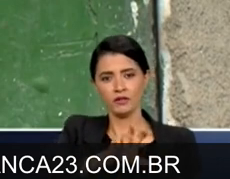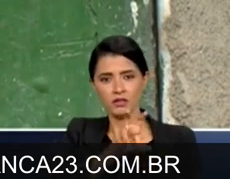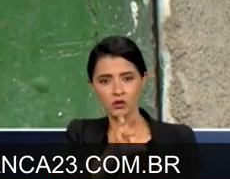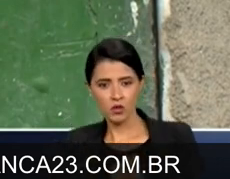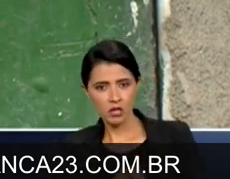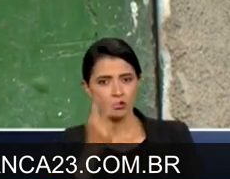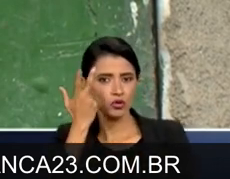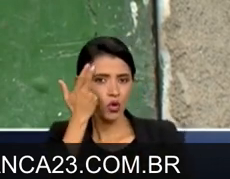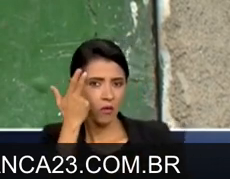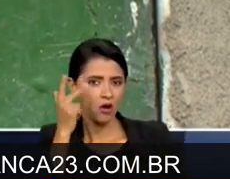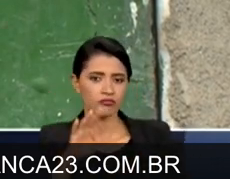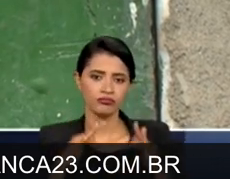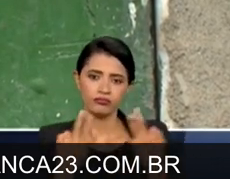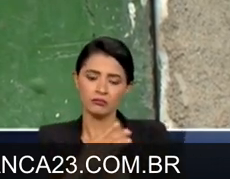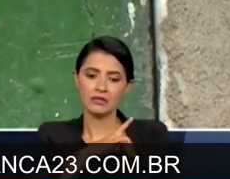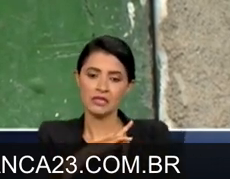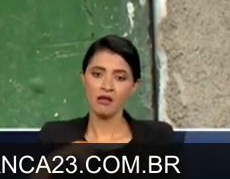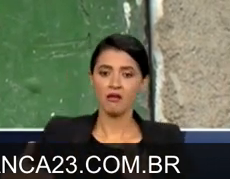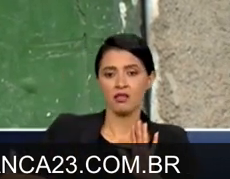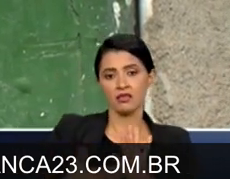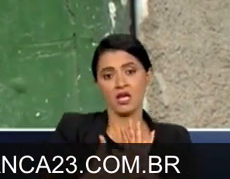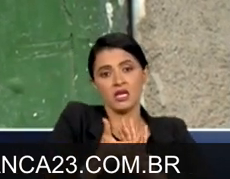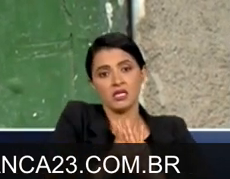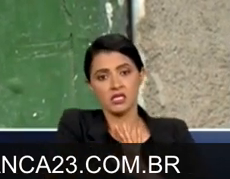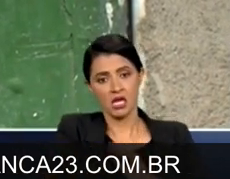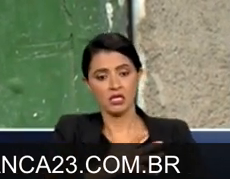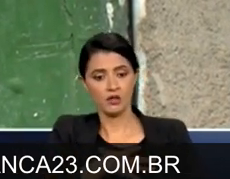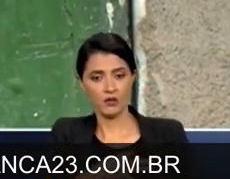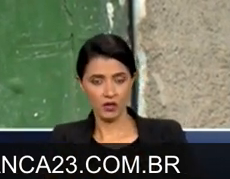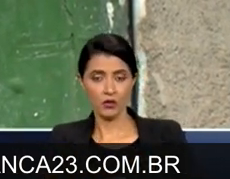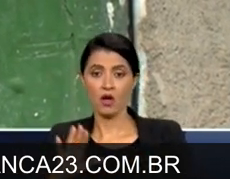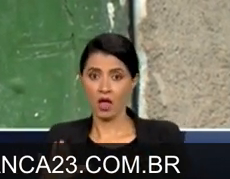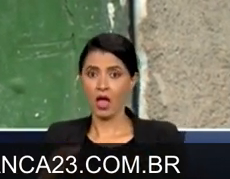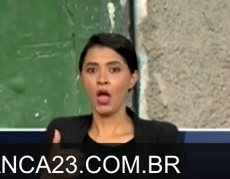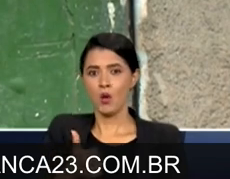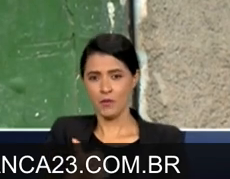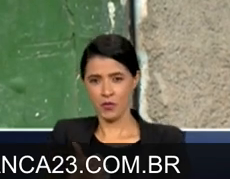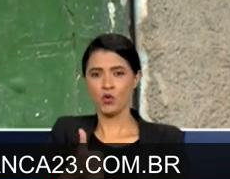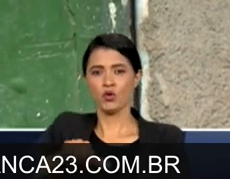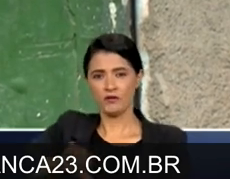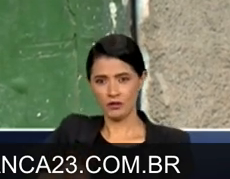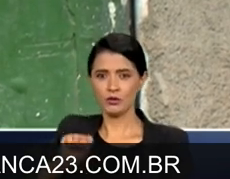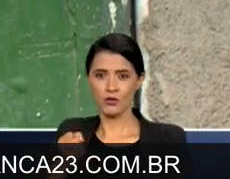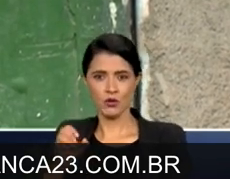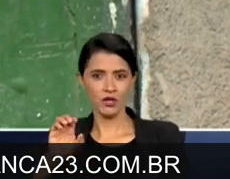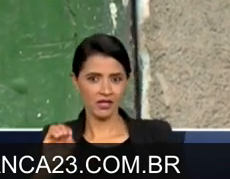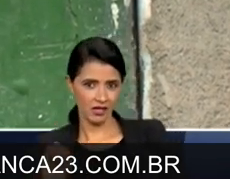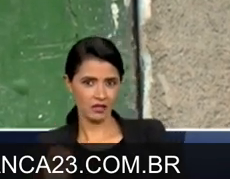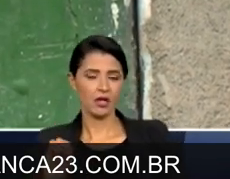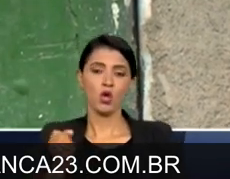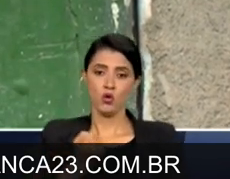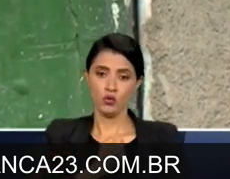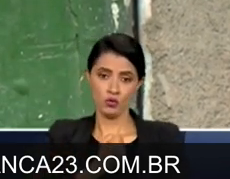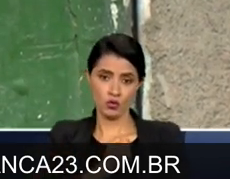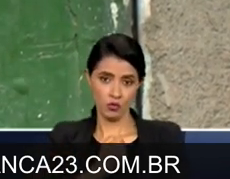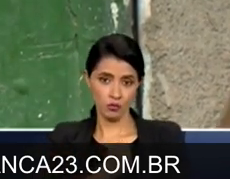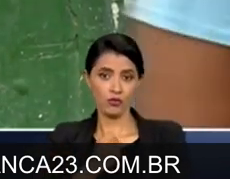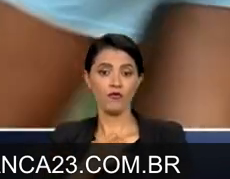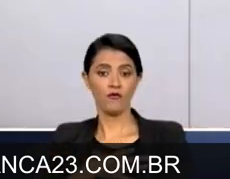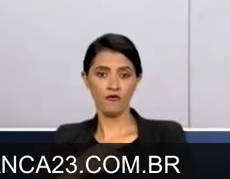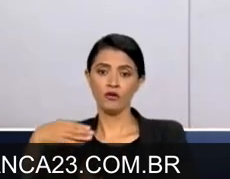era comum as famílias terem até 6 filhos. Já nos anos de 1980, o número de filhos por